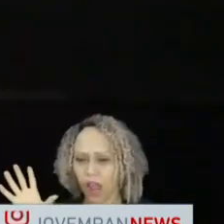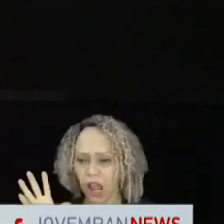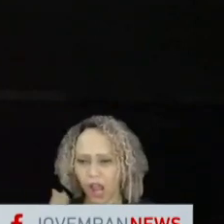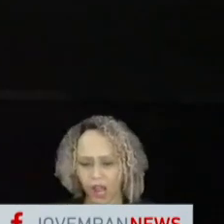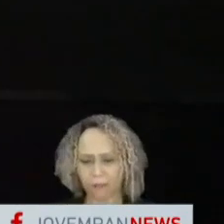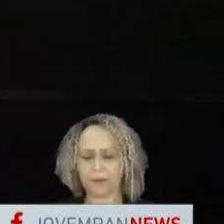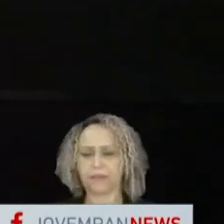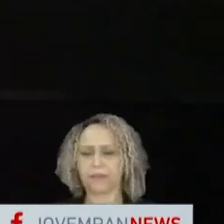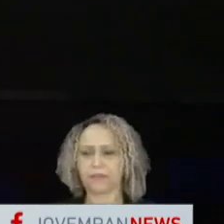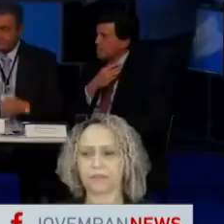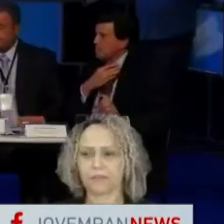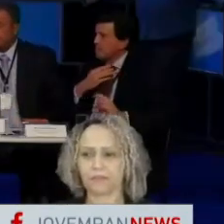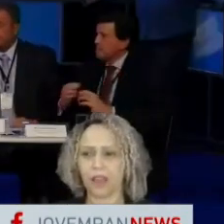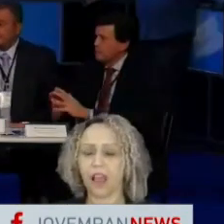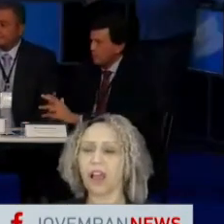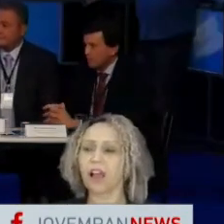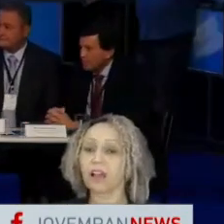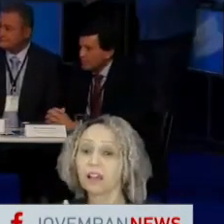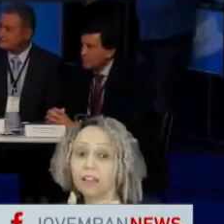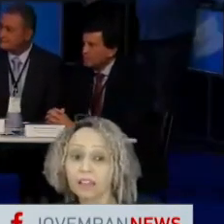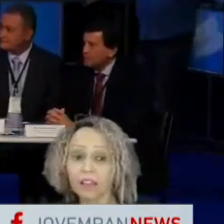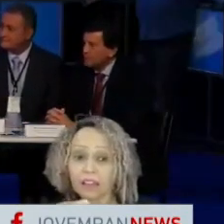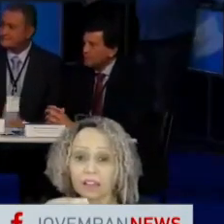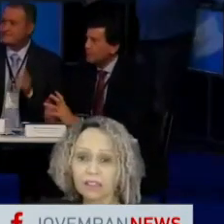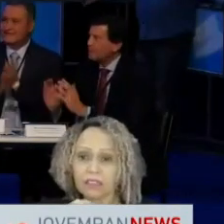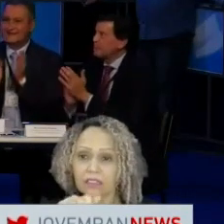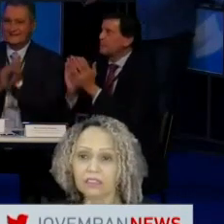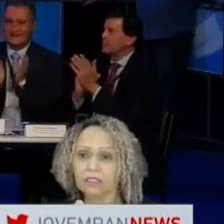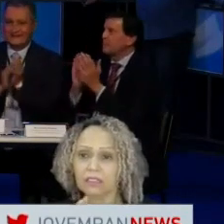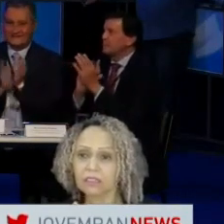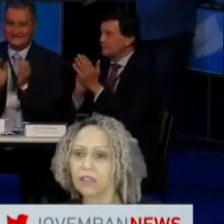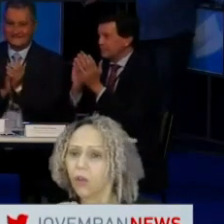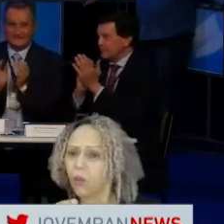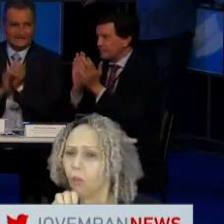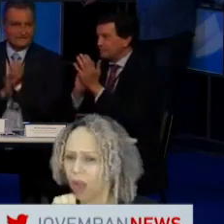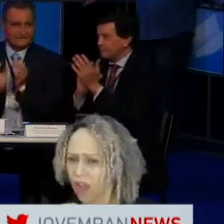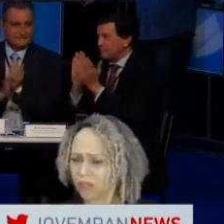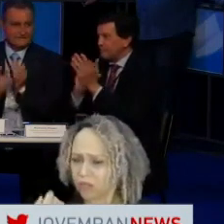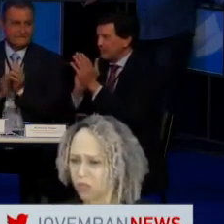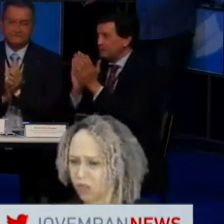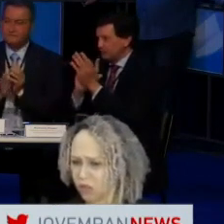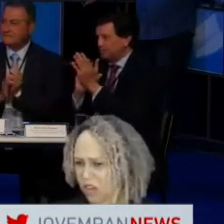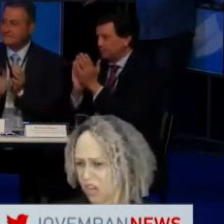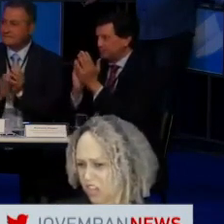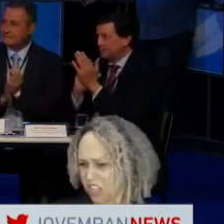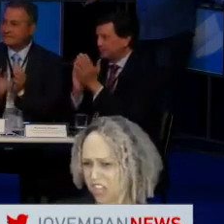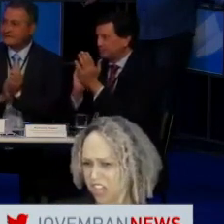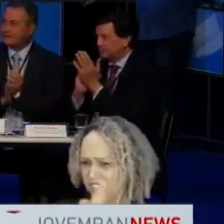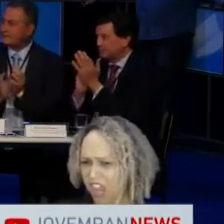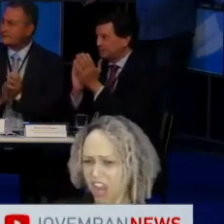Ah, tá ali, o Mauro tá quietinho ali. Levanta pro pessoal bater palma, nosso ministro chanceler, Mauro Vieira, que não... Por